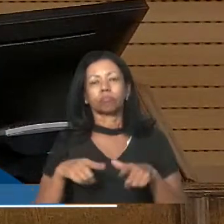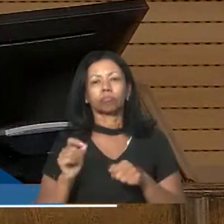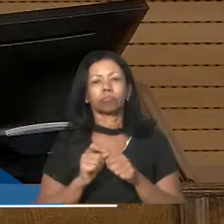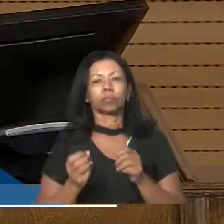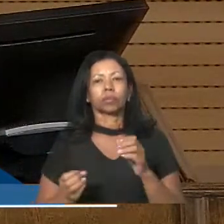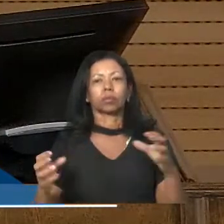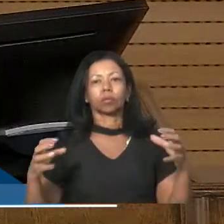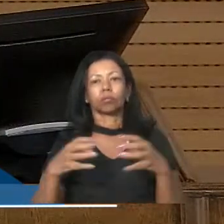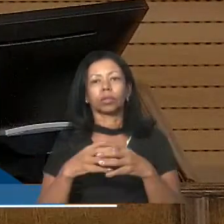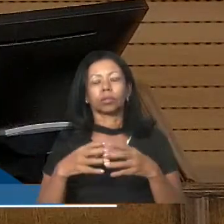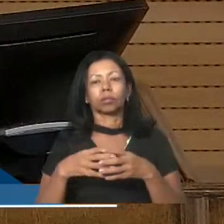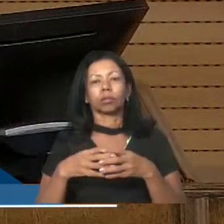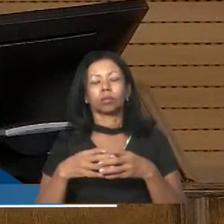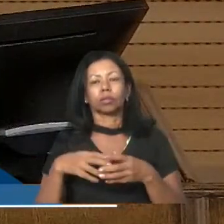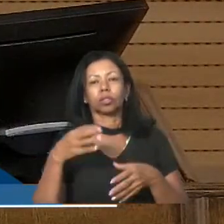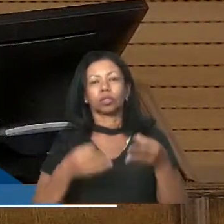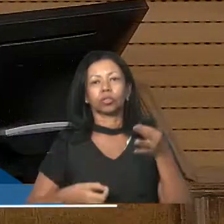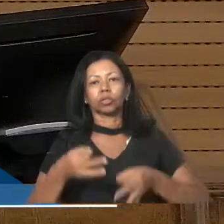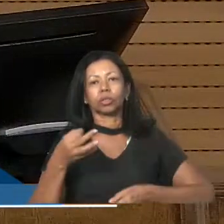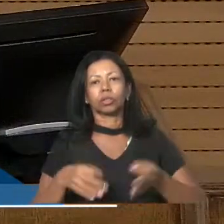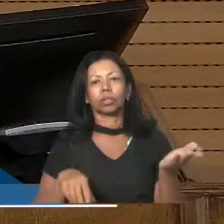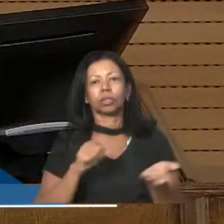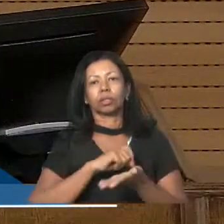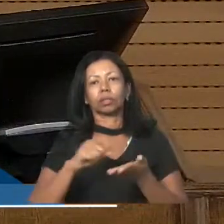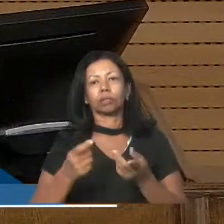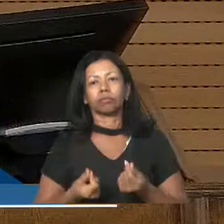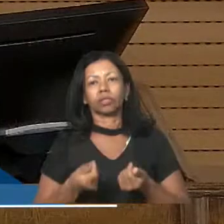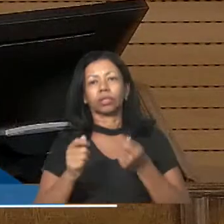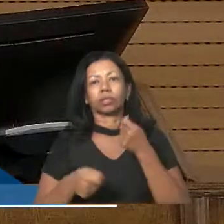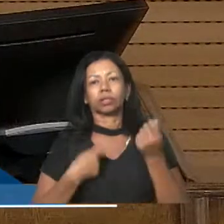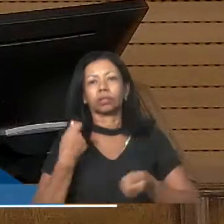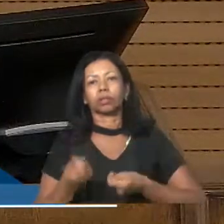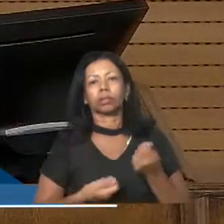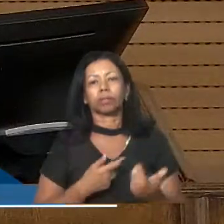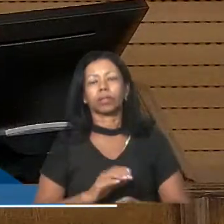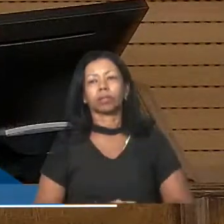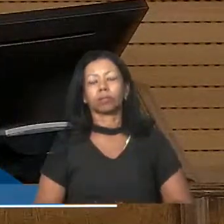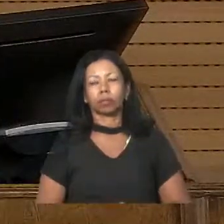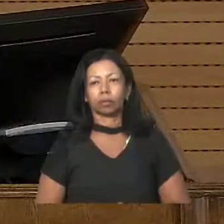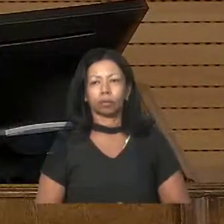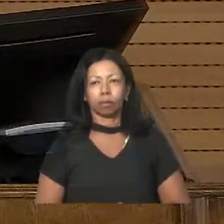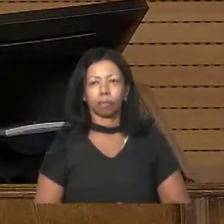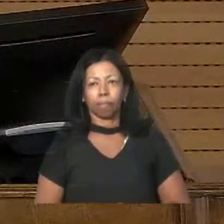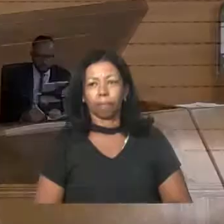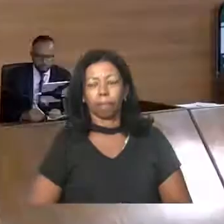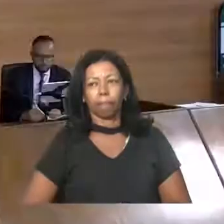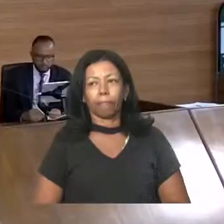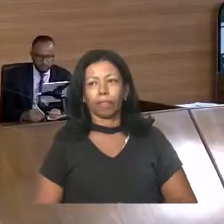pelas comissões de Justiça e Redação e de Finanças e Orçamento.